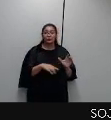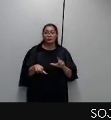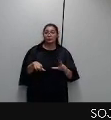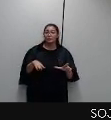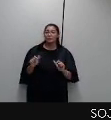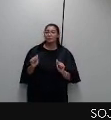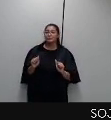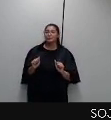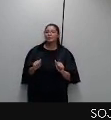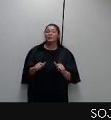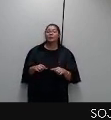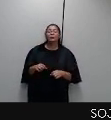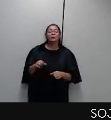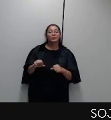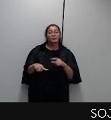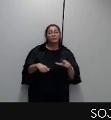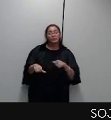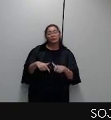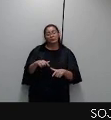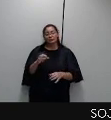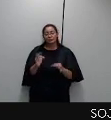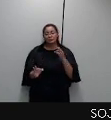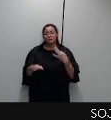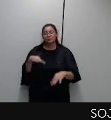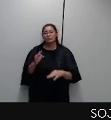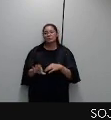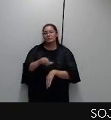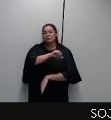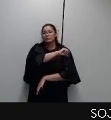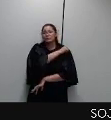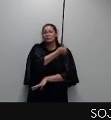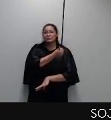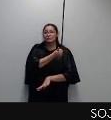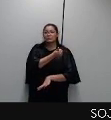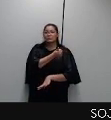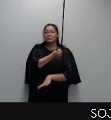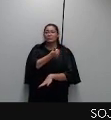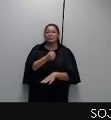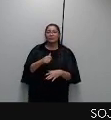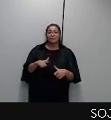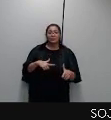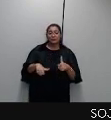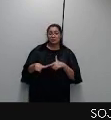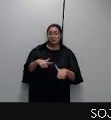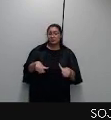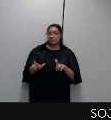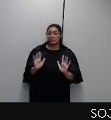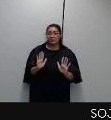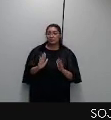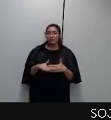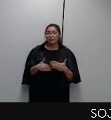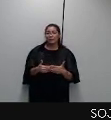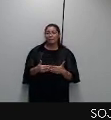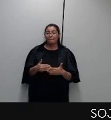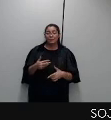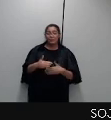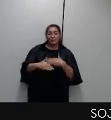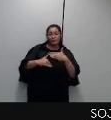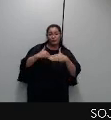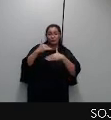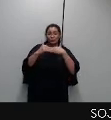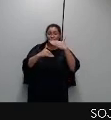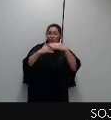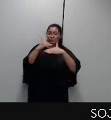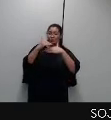Justiça do Rio de Janeiro entendeu o ato administrativo nulo e contrário o princípio da legalidade moralidade e sua revogação decadência administrativa